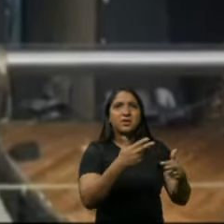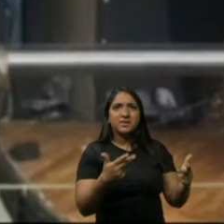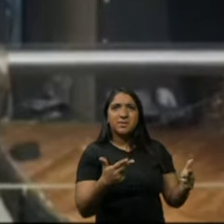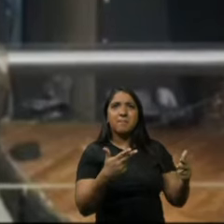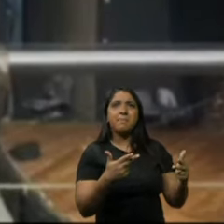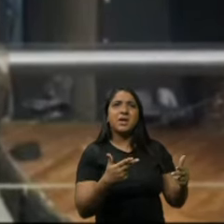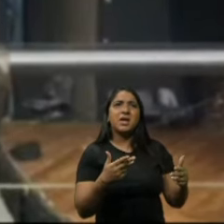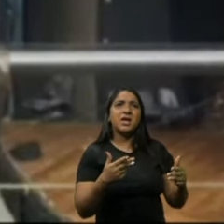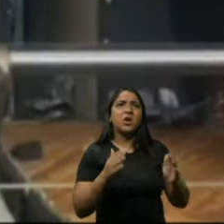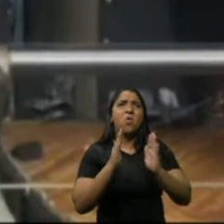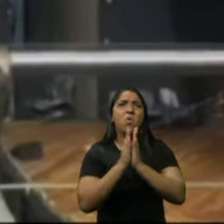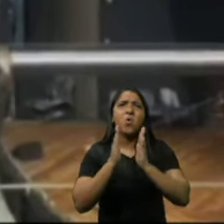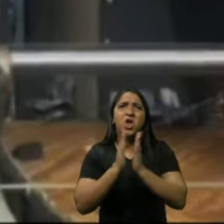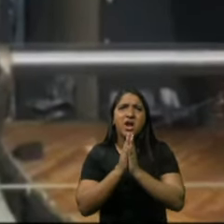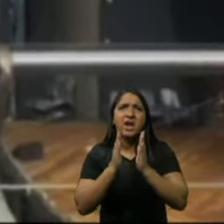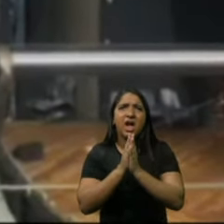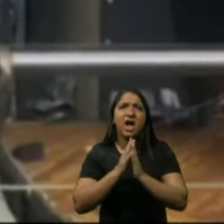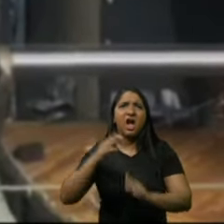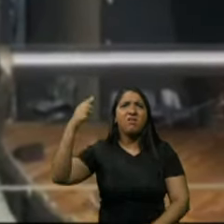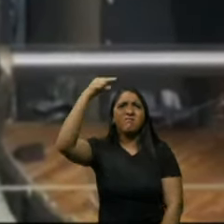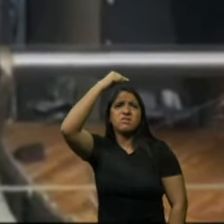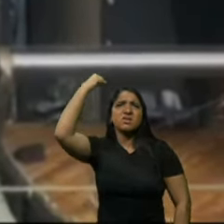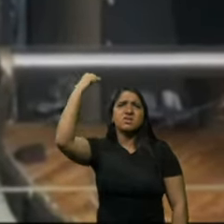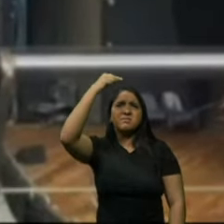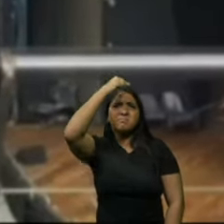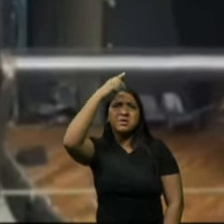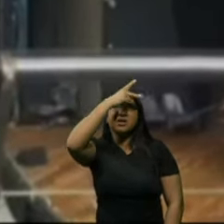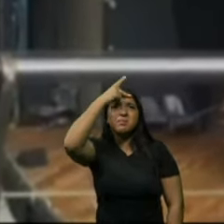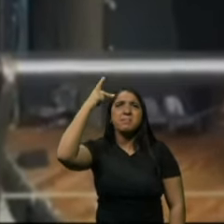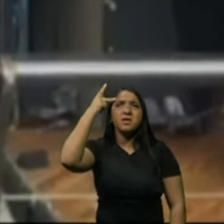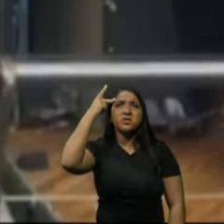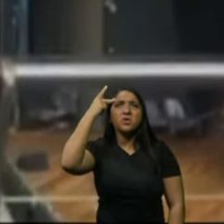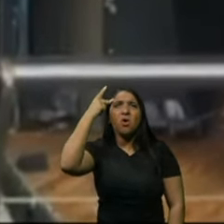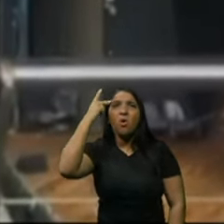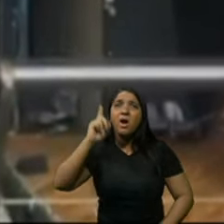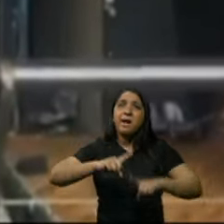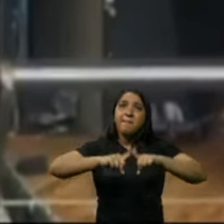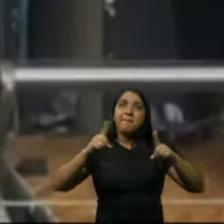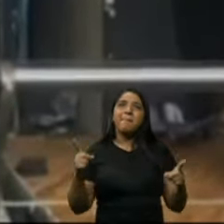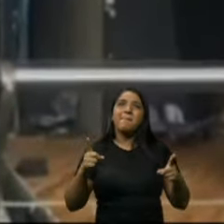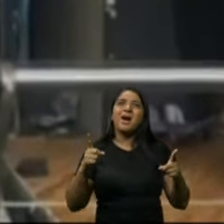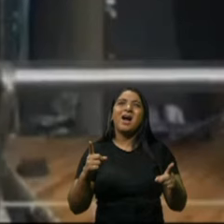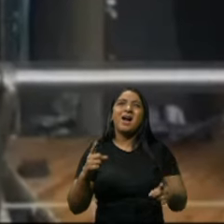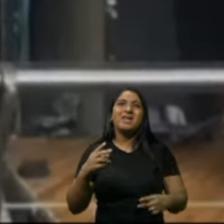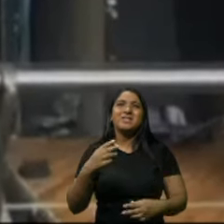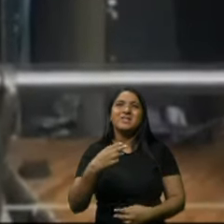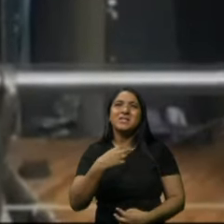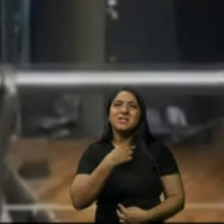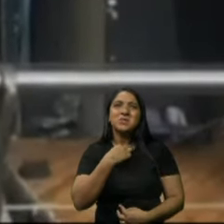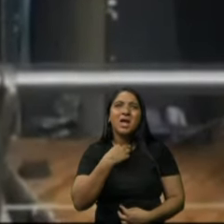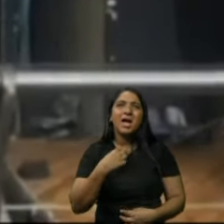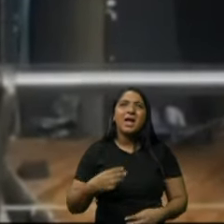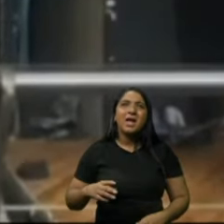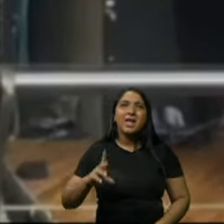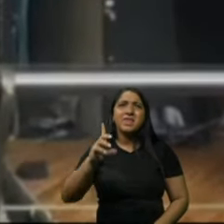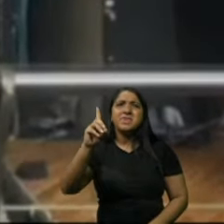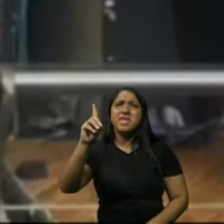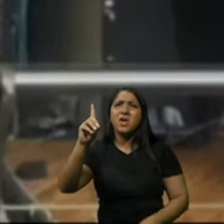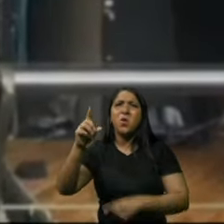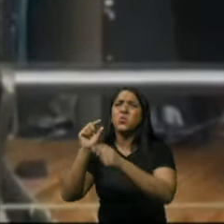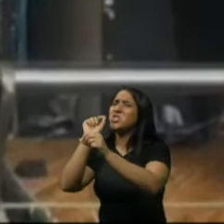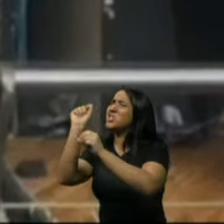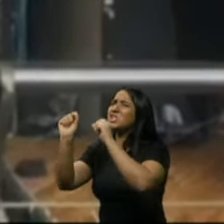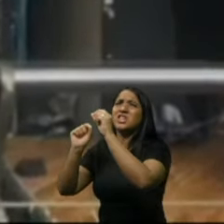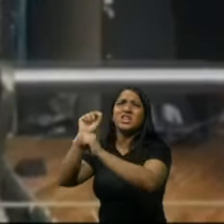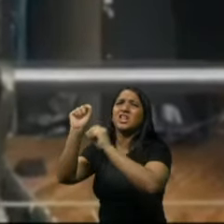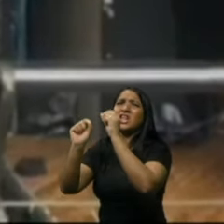e na aba eu não pagava as despesas meu Zaps na resolvido alfineta nos grupos esses planos de conhecidos por muitos como conhecer